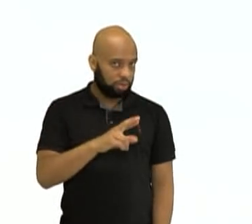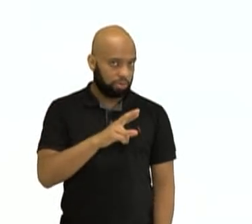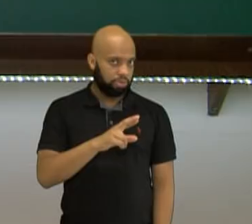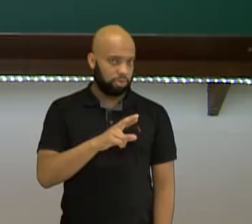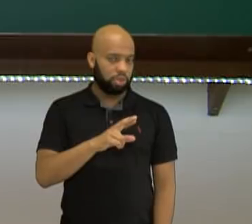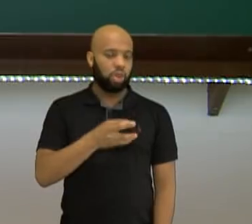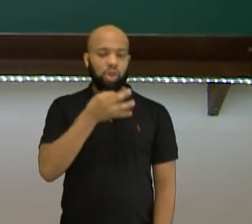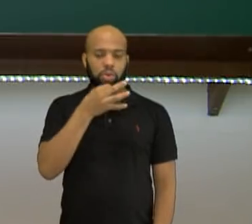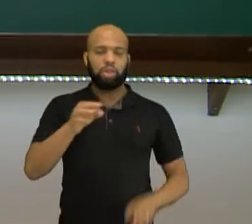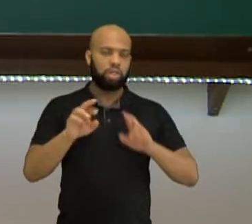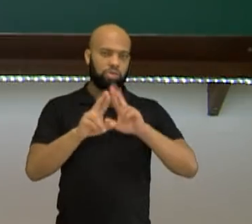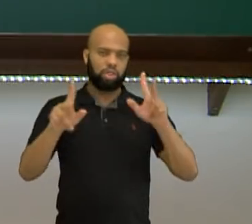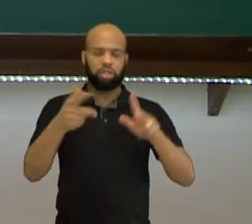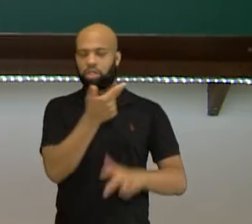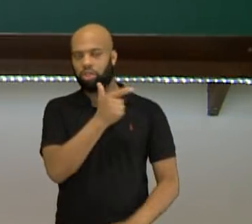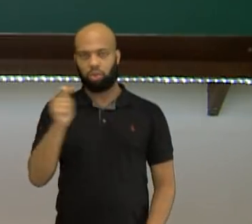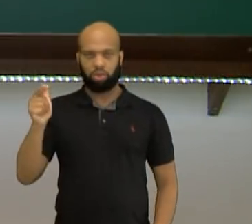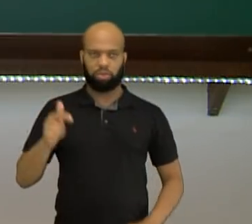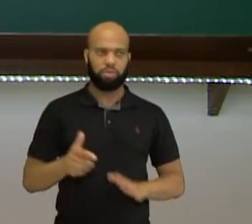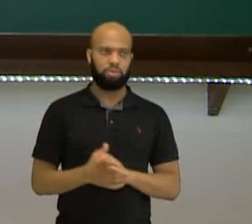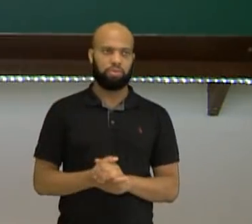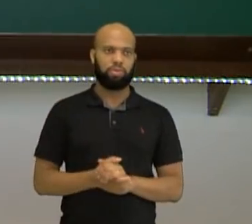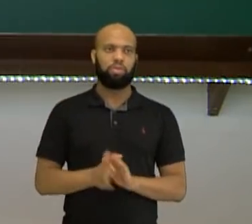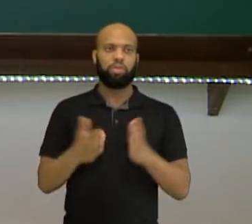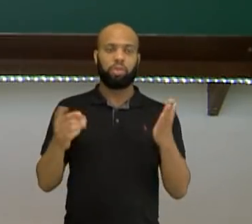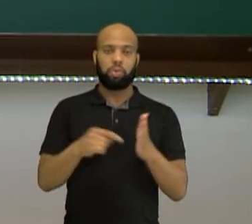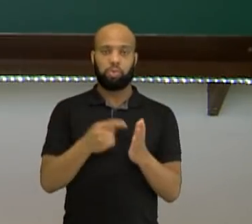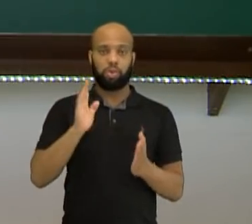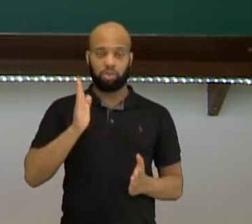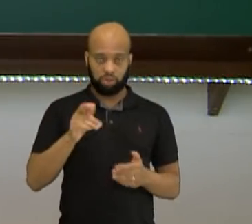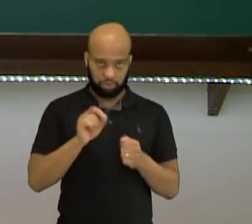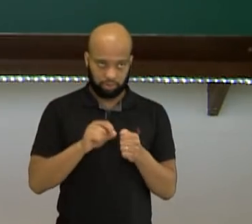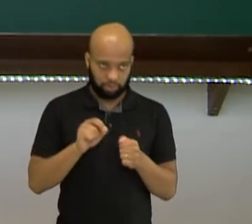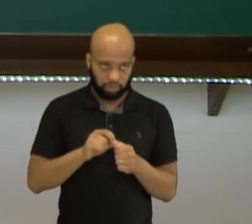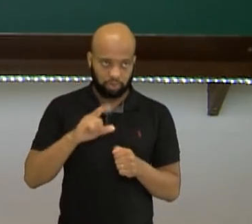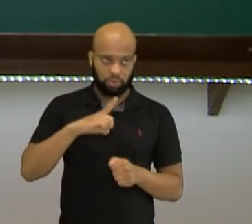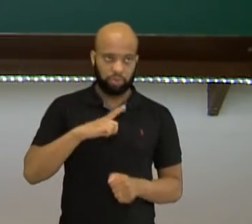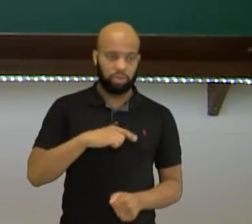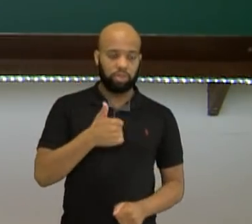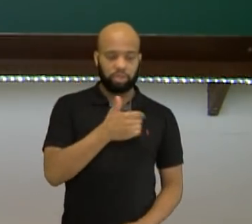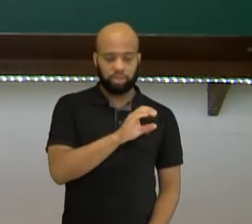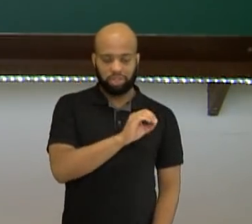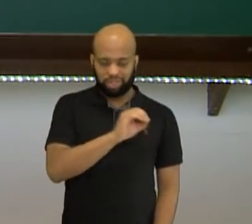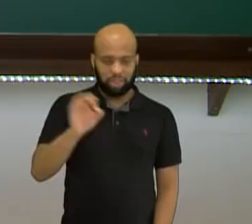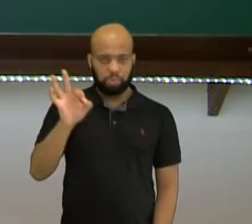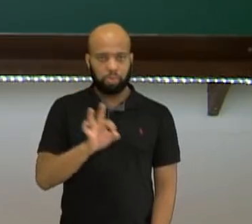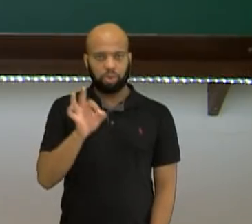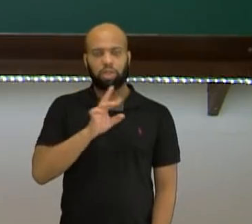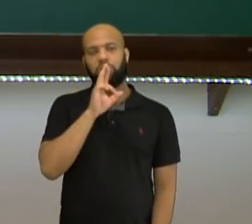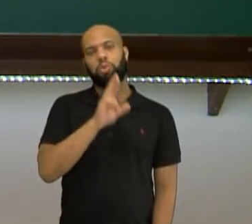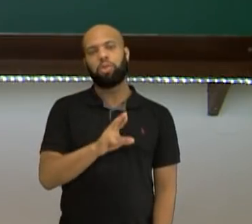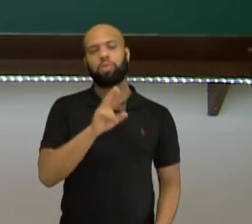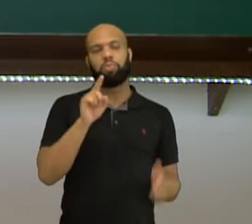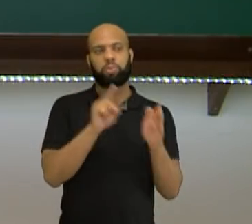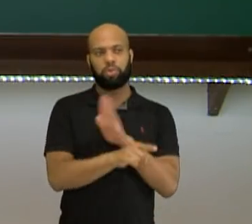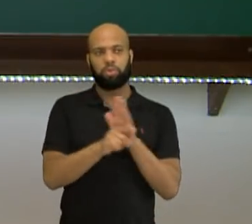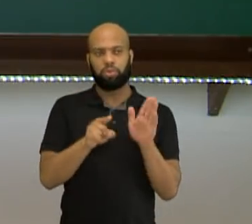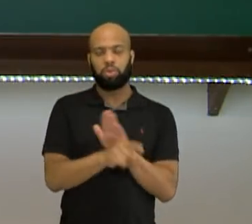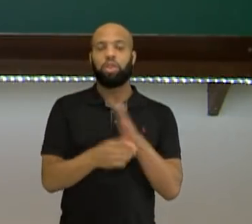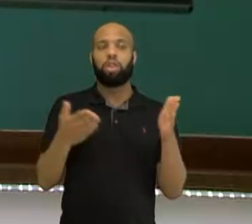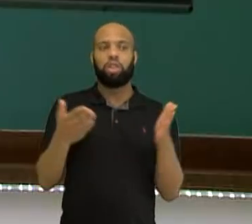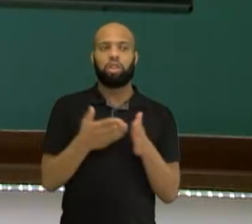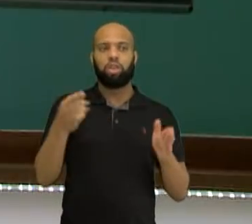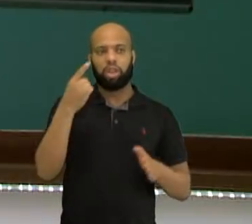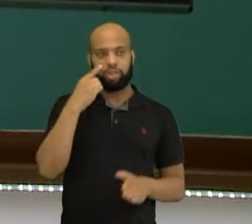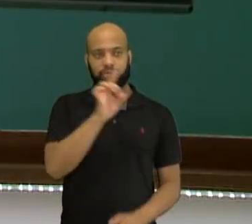dessas. Certo? Então, a primeira providência nós já tomamos. Então, nós temos 100% dos entrevistados opinando. Agora, eu vou fazer uma por